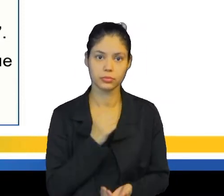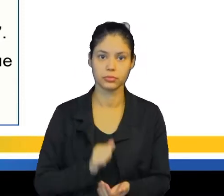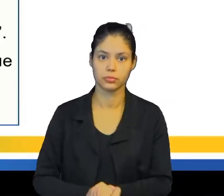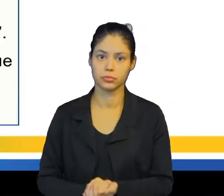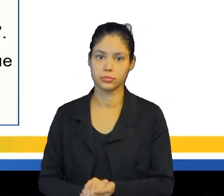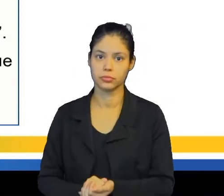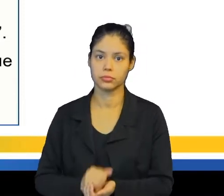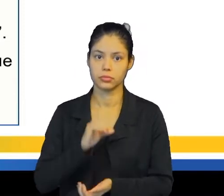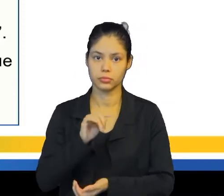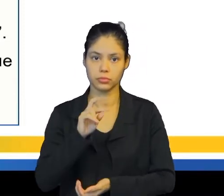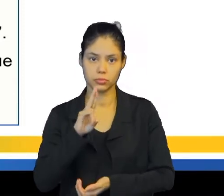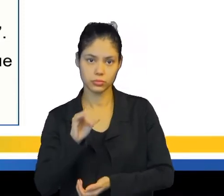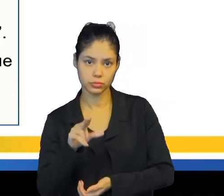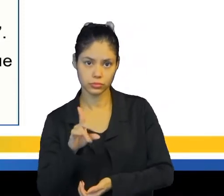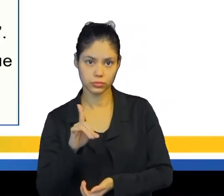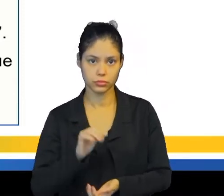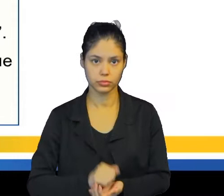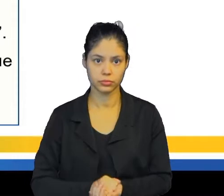vida